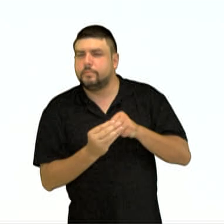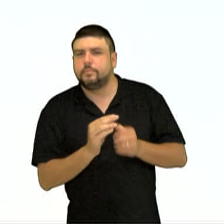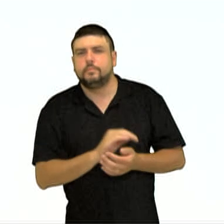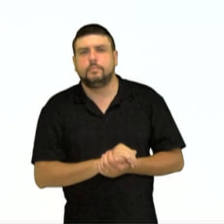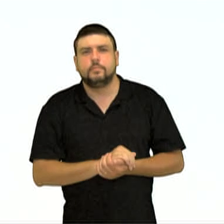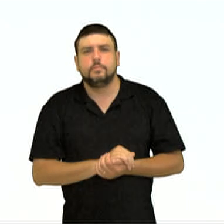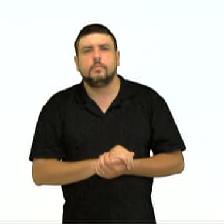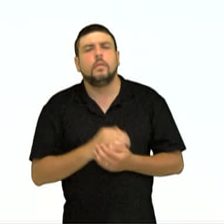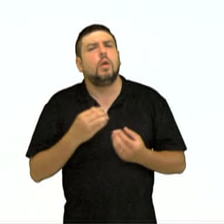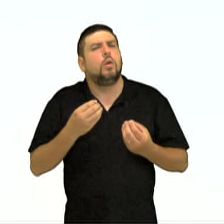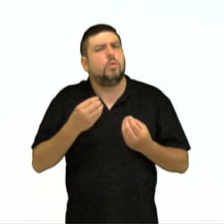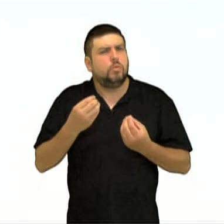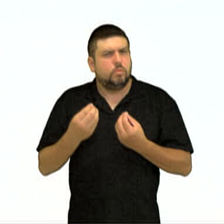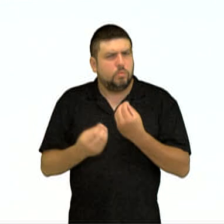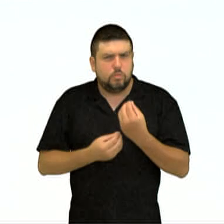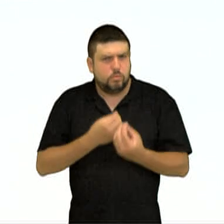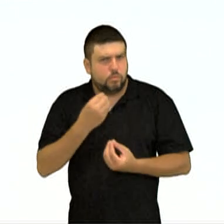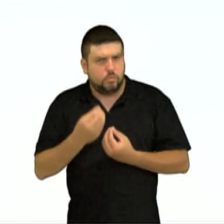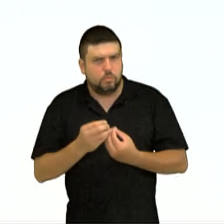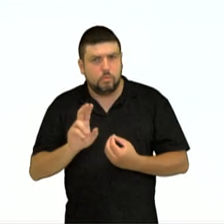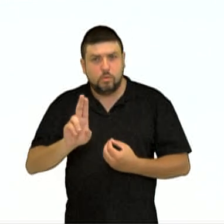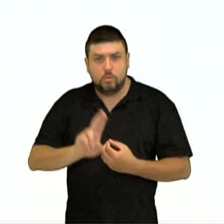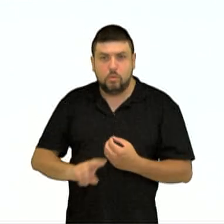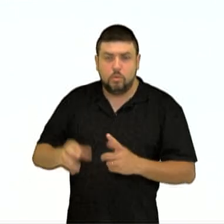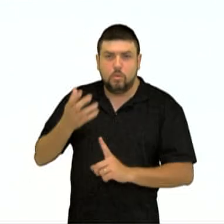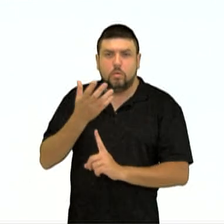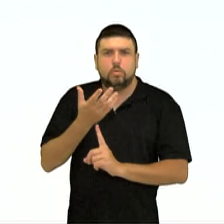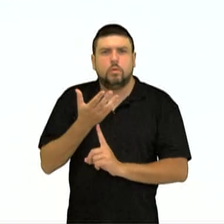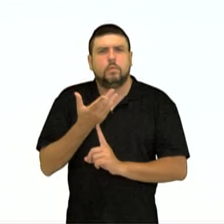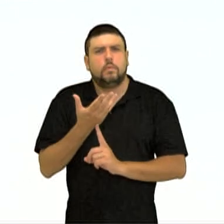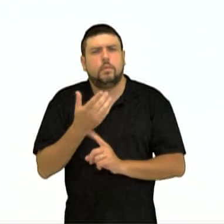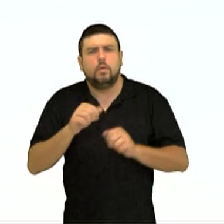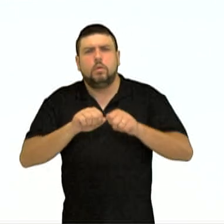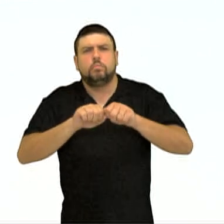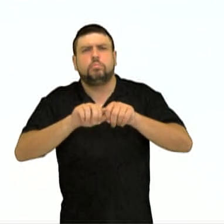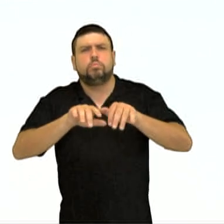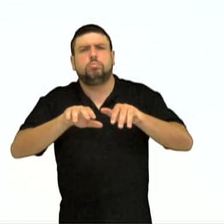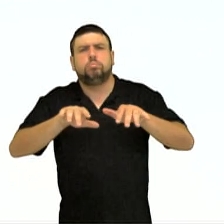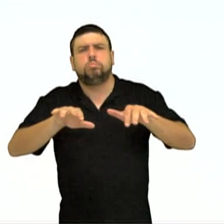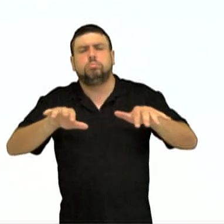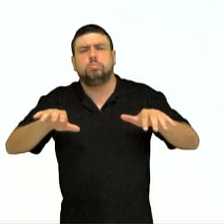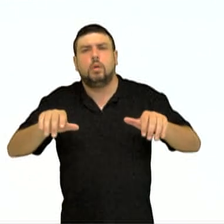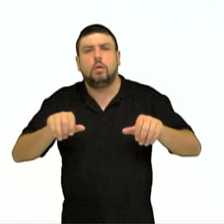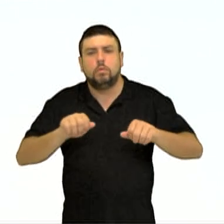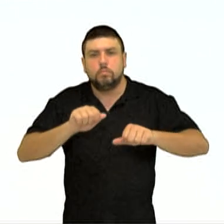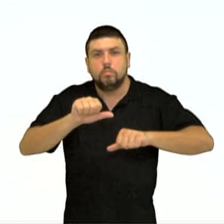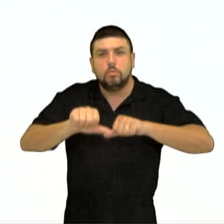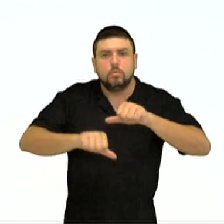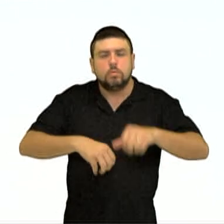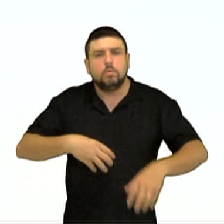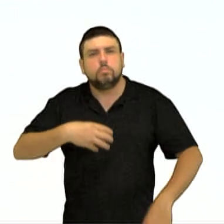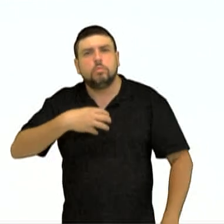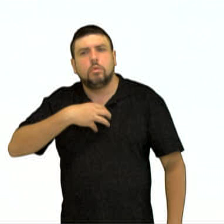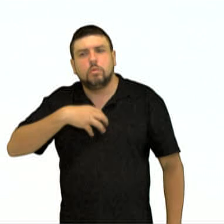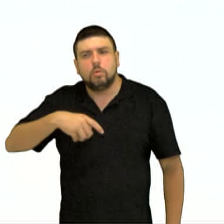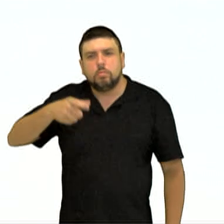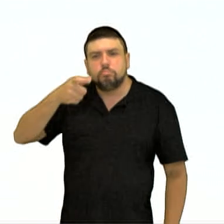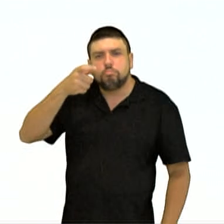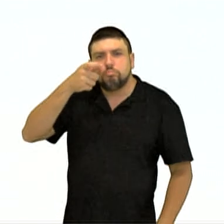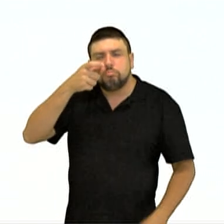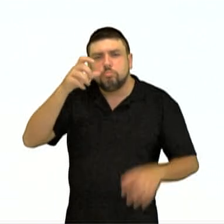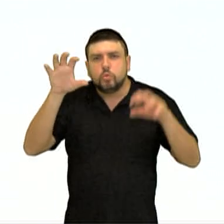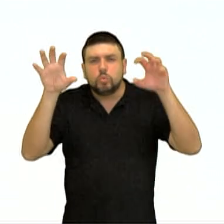Como a popularização do uso de velas mudou a maneira de encarar a